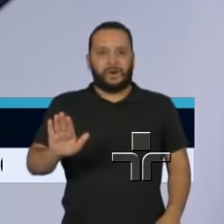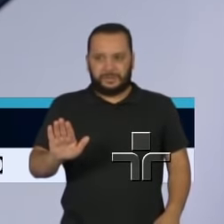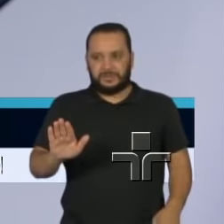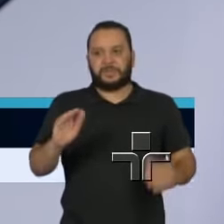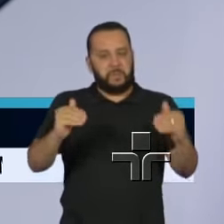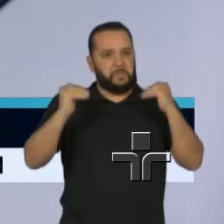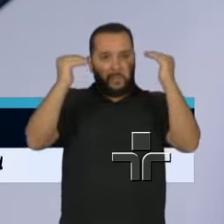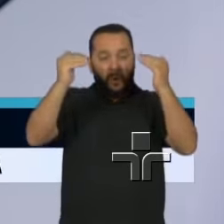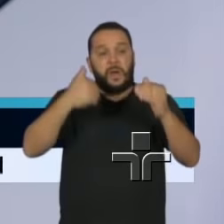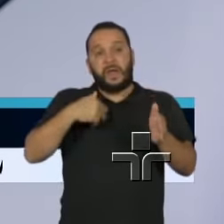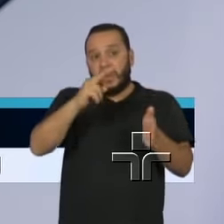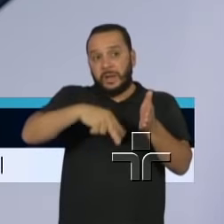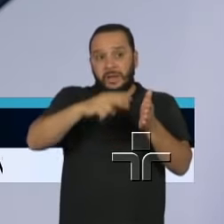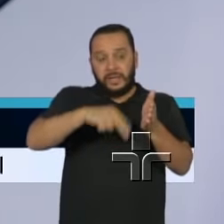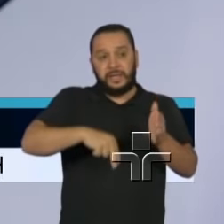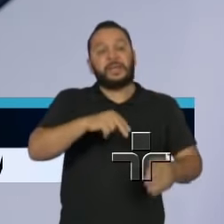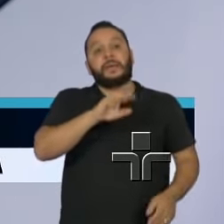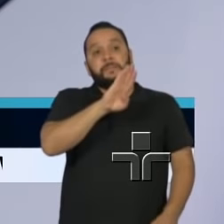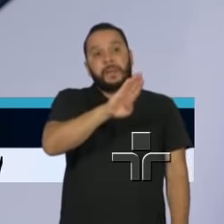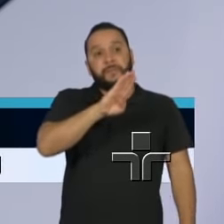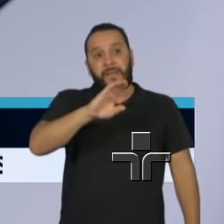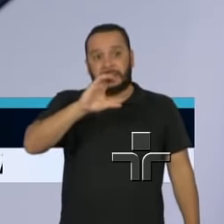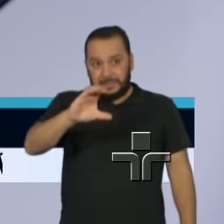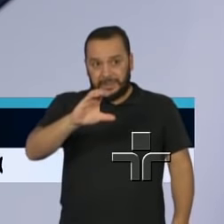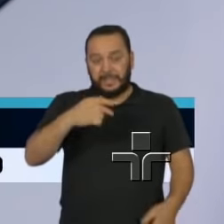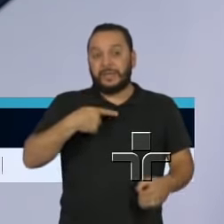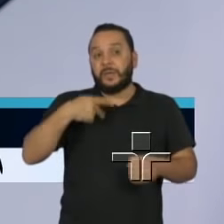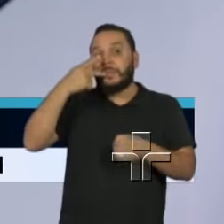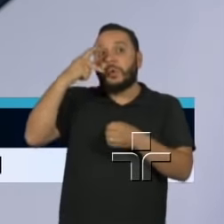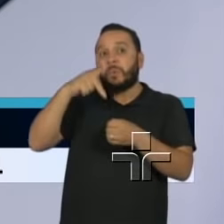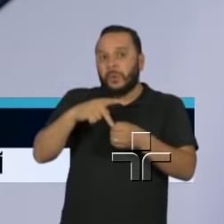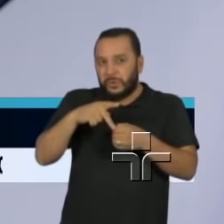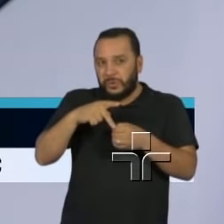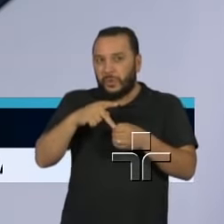os promotores resolveram